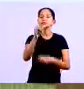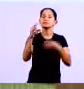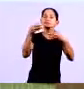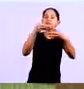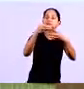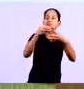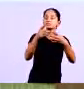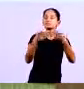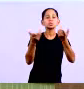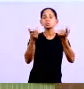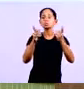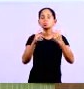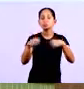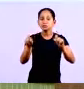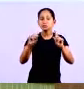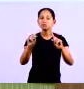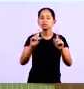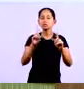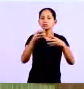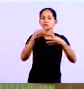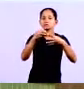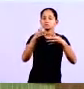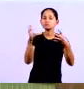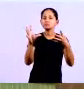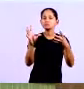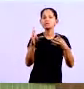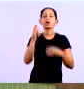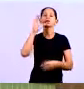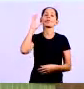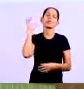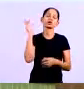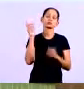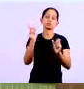não é obrigada a ser lucro real, ela está ali para sonegar.